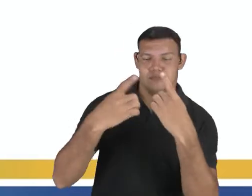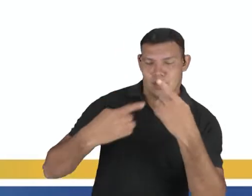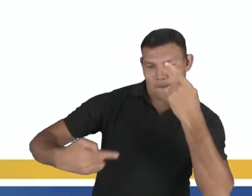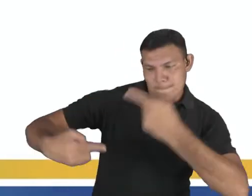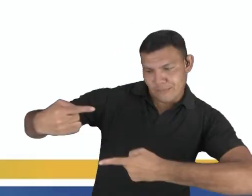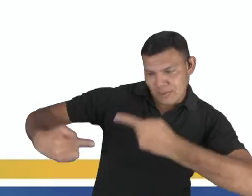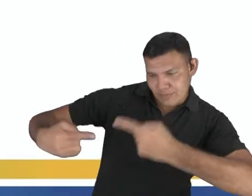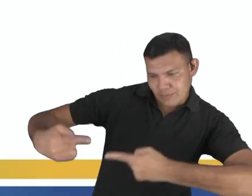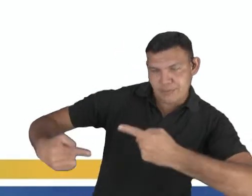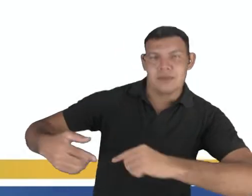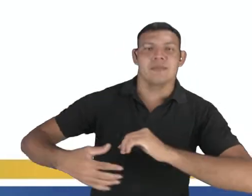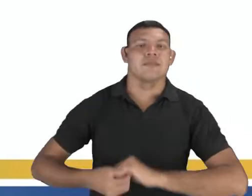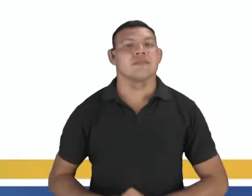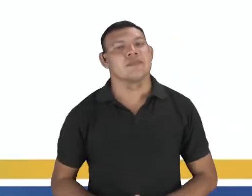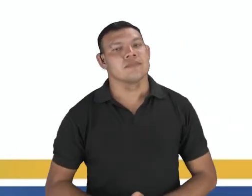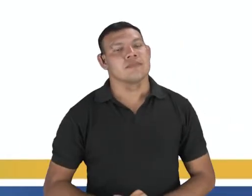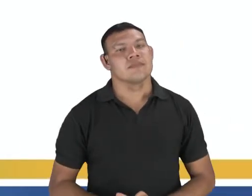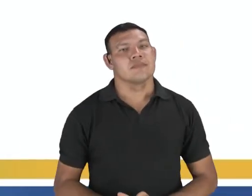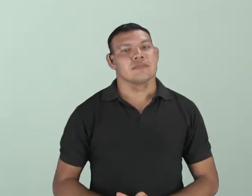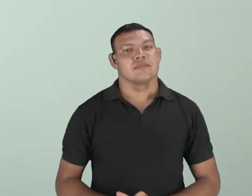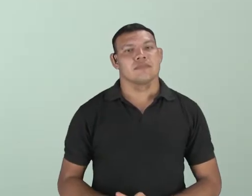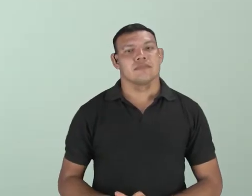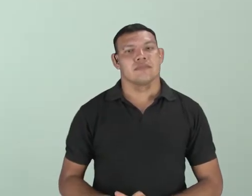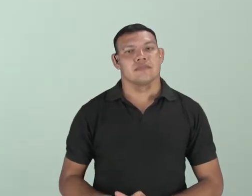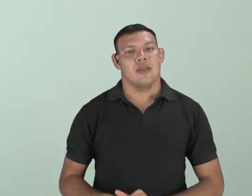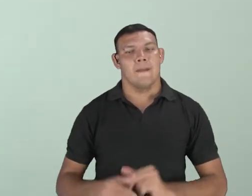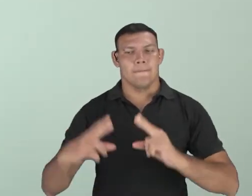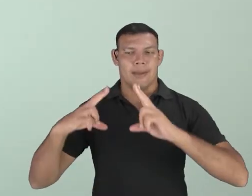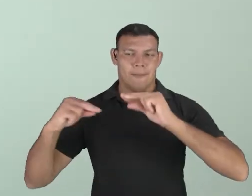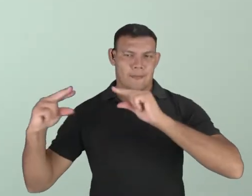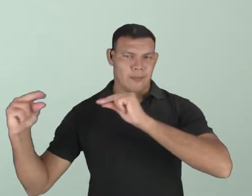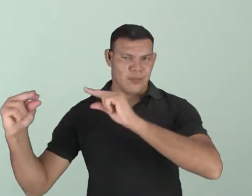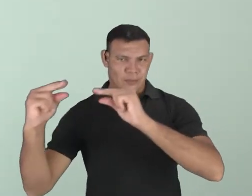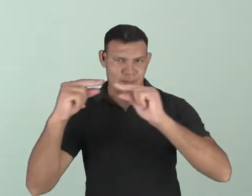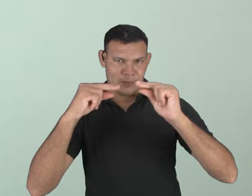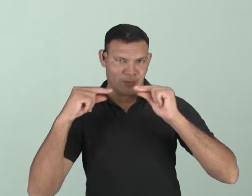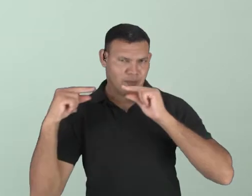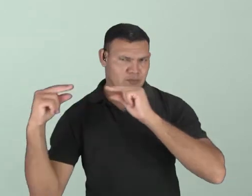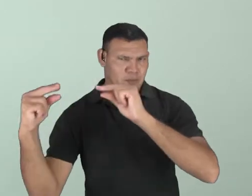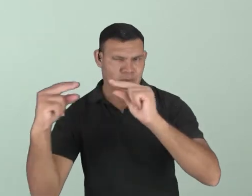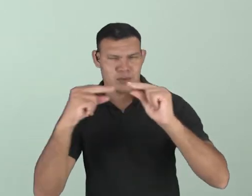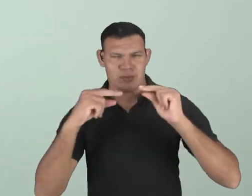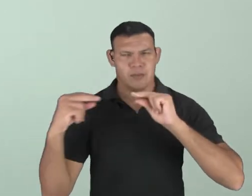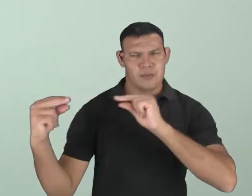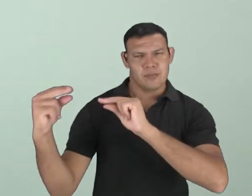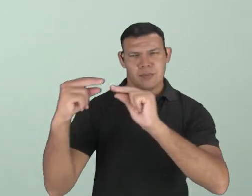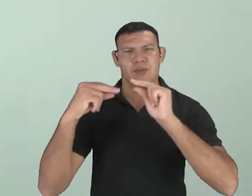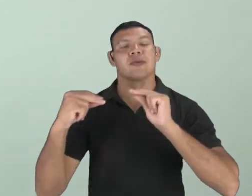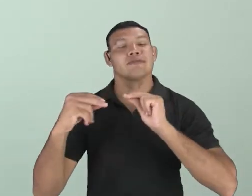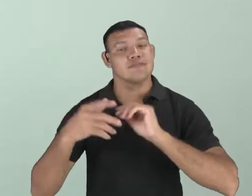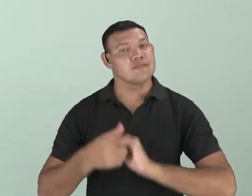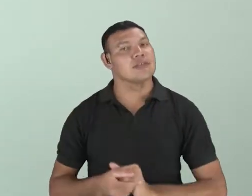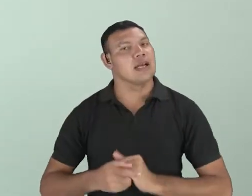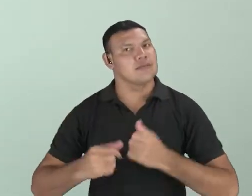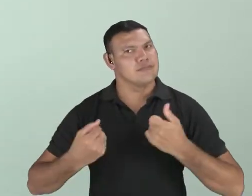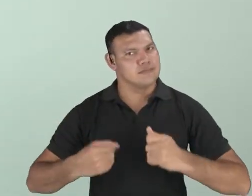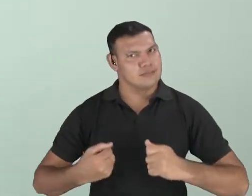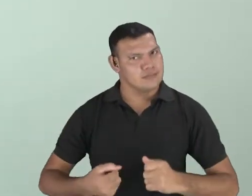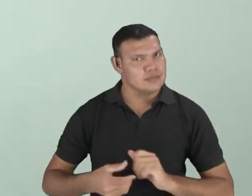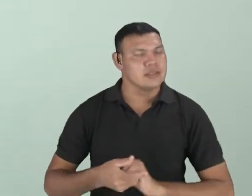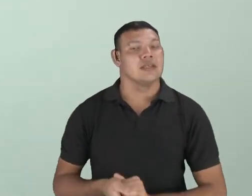discutir, brigar, ou seja, aquela conversa, né, mais pegada, aquela conversa que vai ser necessário